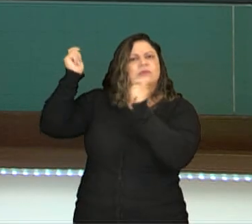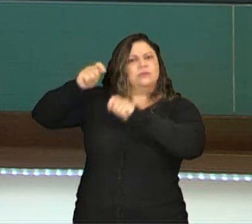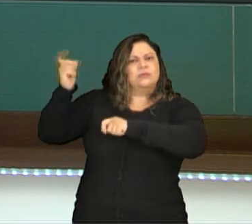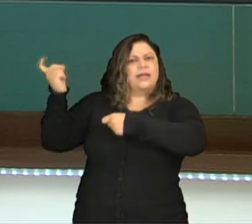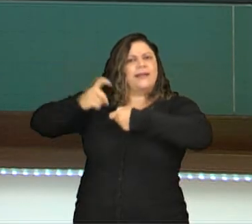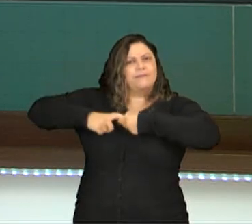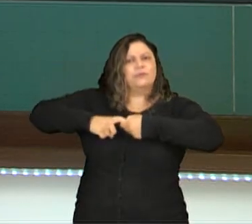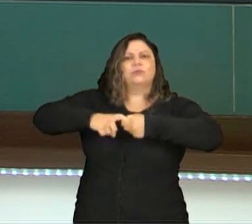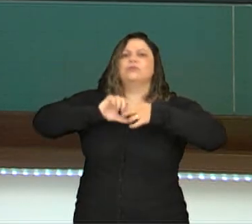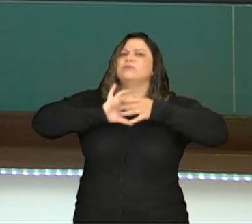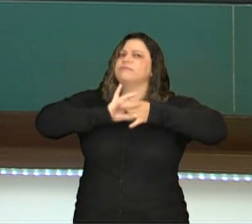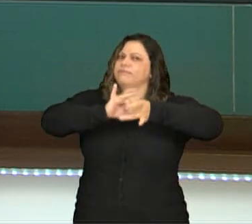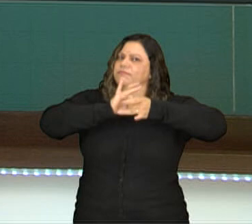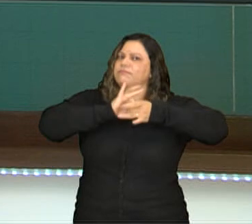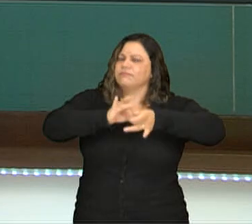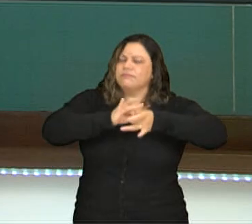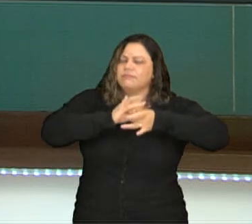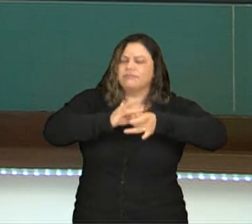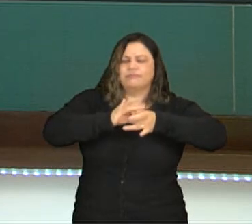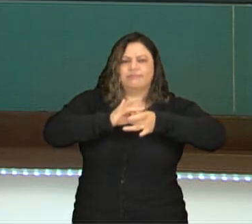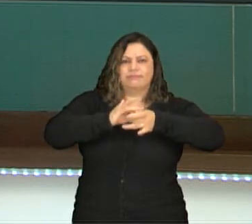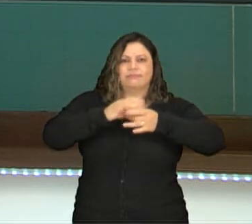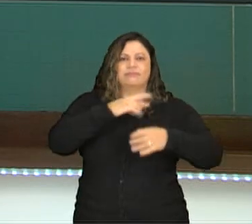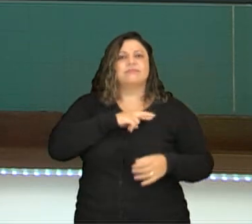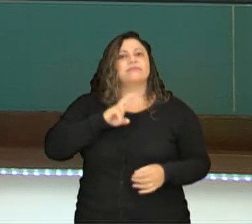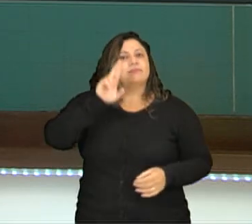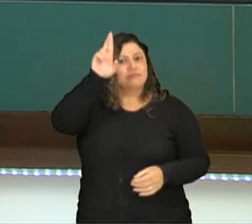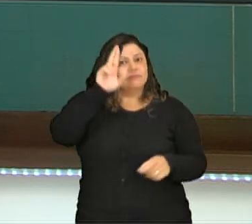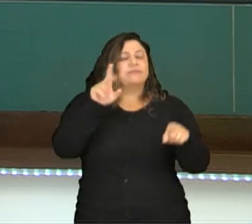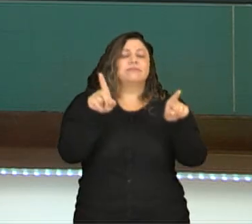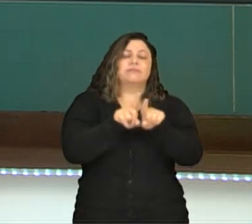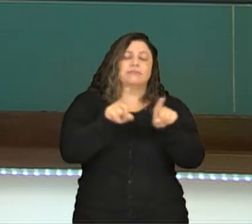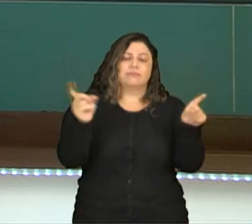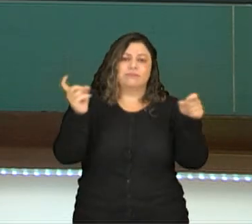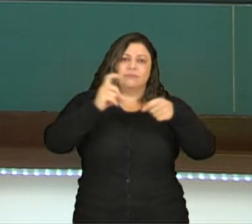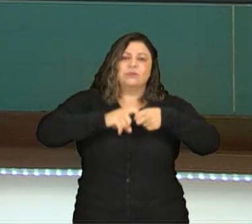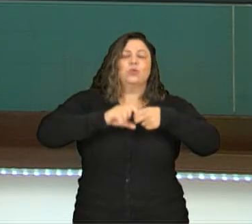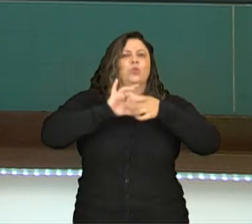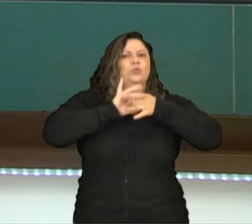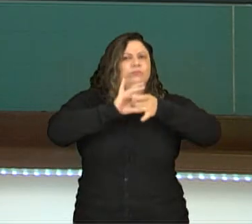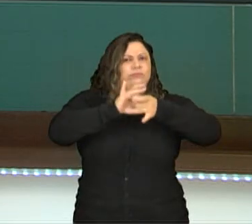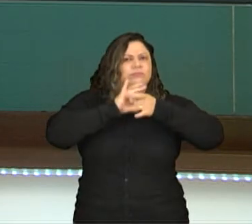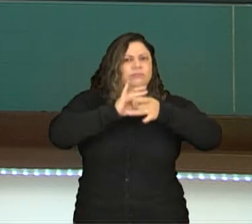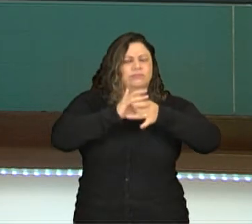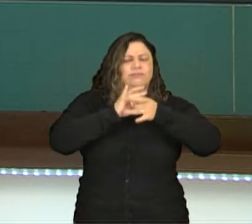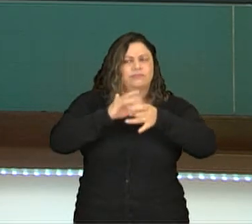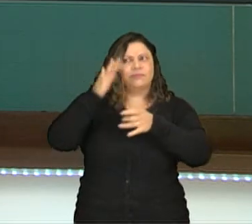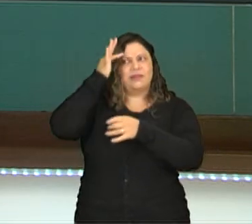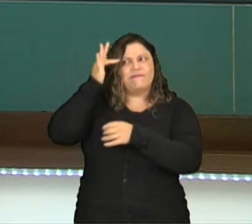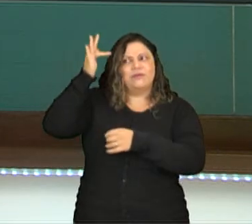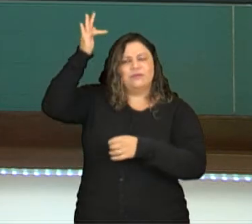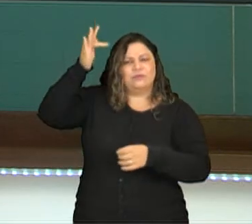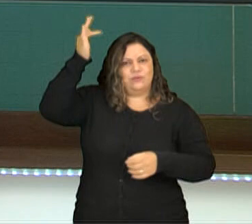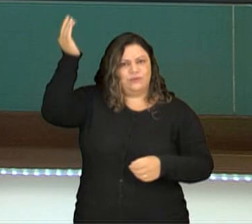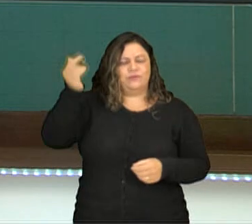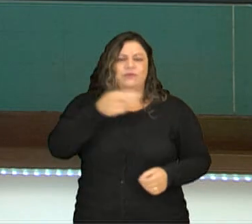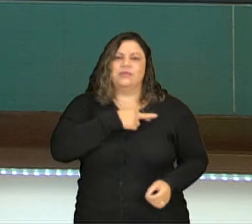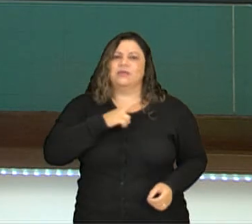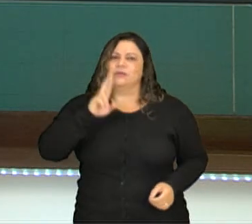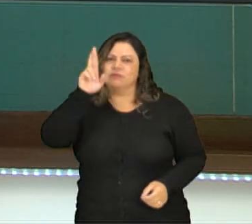religiosidade. A religiosidade também vai se fazer muito presente na filosofia. Tanto que os principais